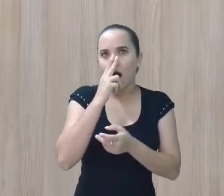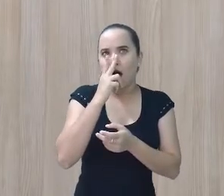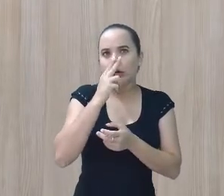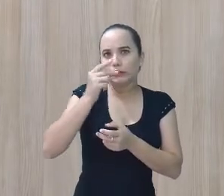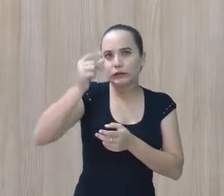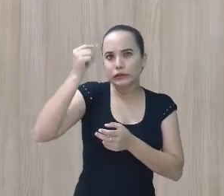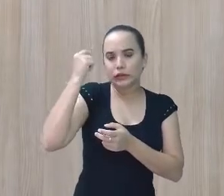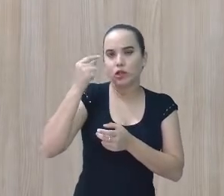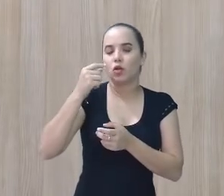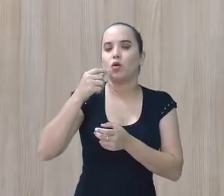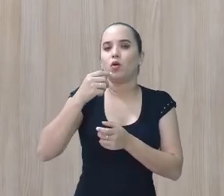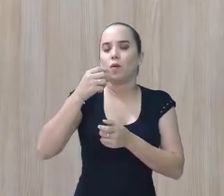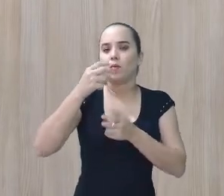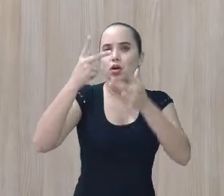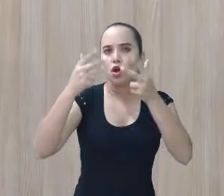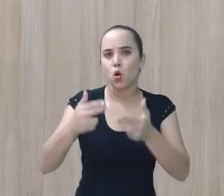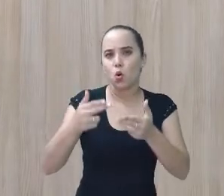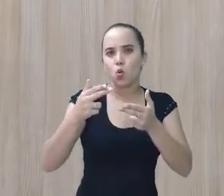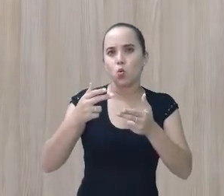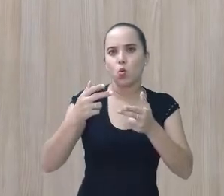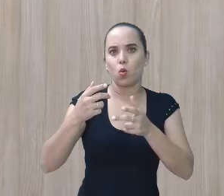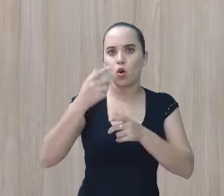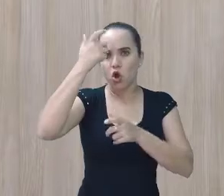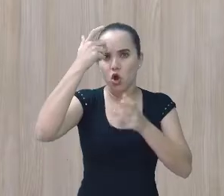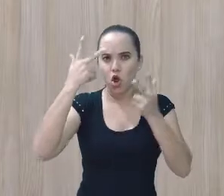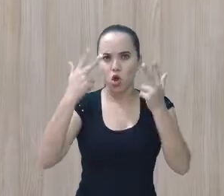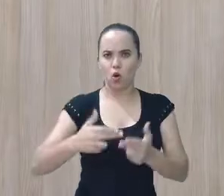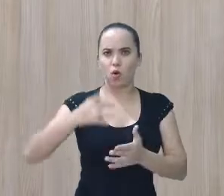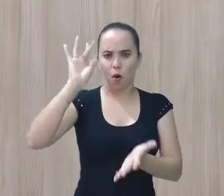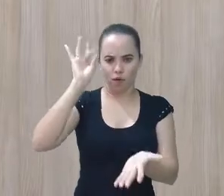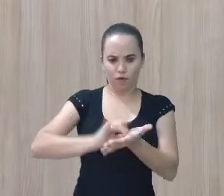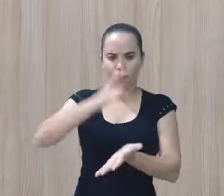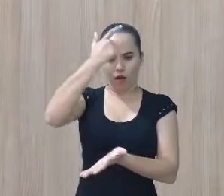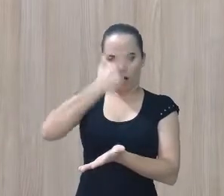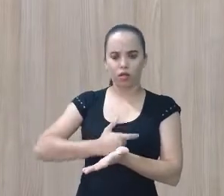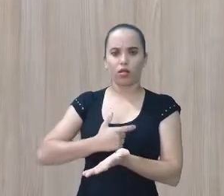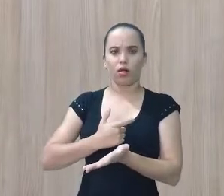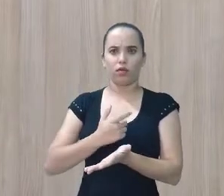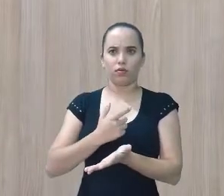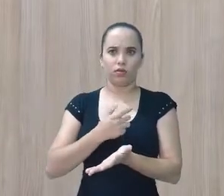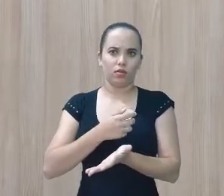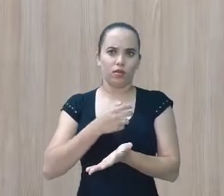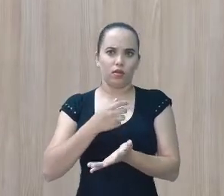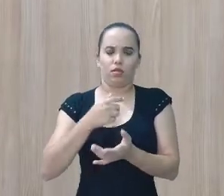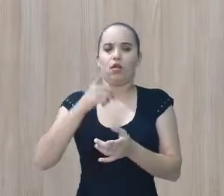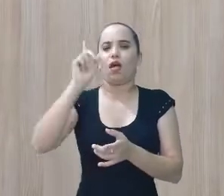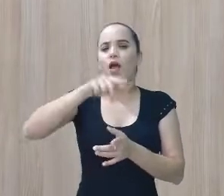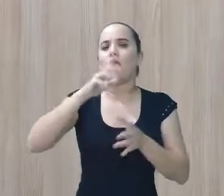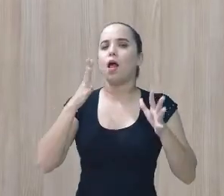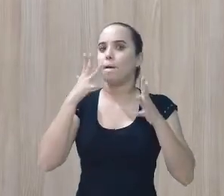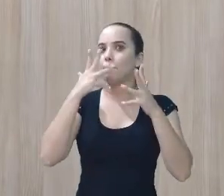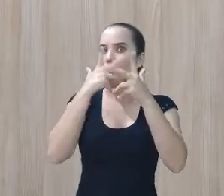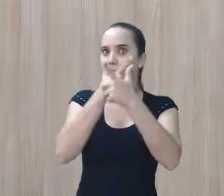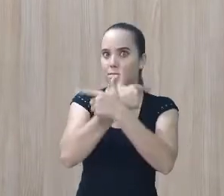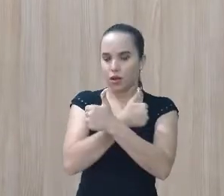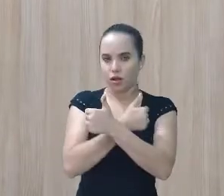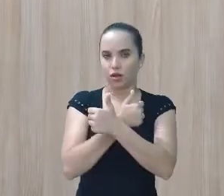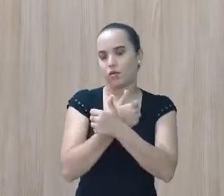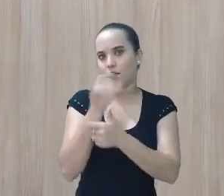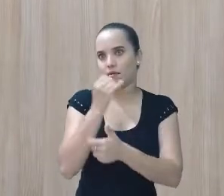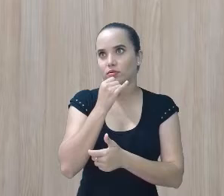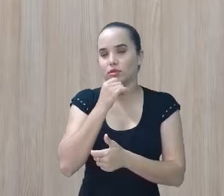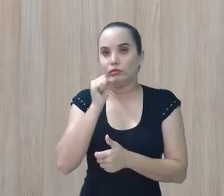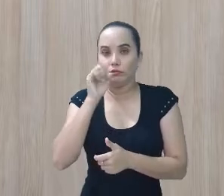saindo, né? E belo, não é? Se ele tinha um nariz torto, meu filho, era em outra vida, nunca num quadro.